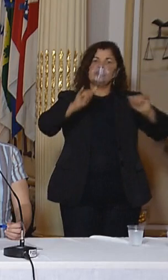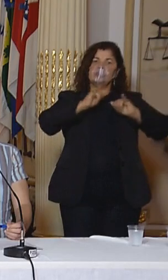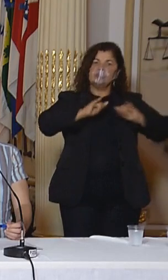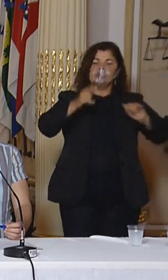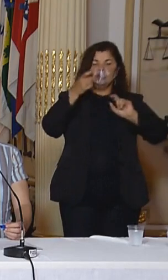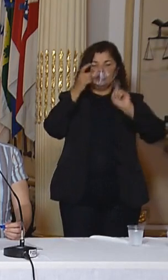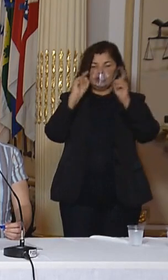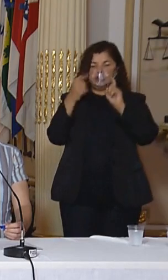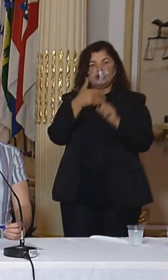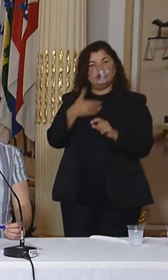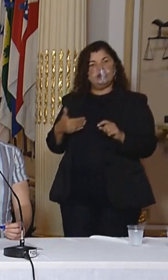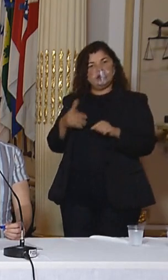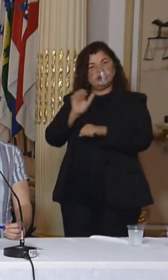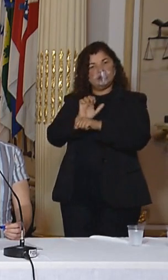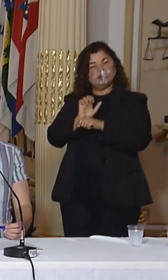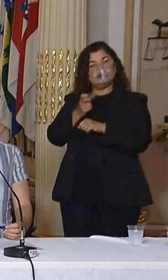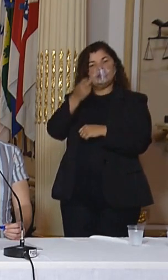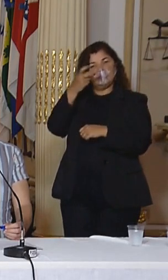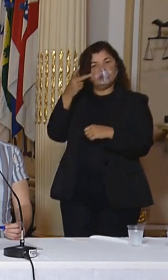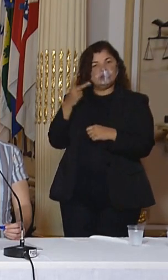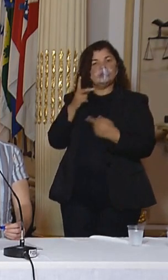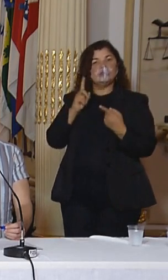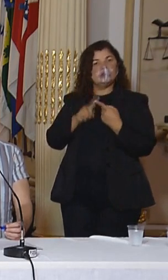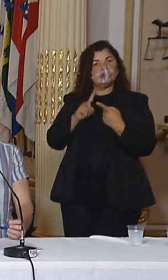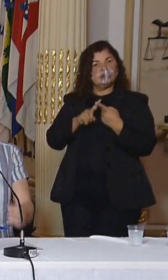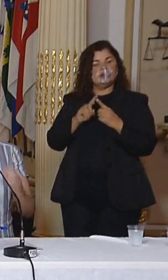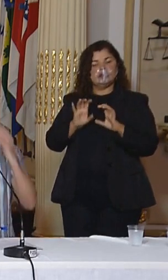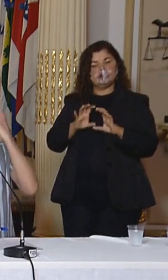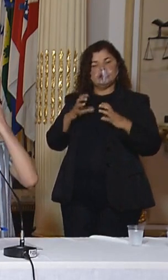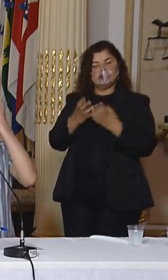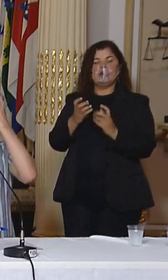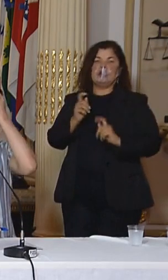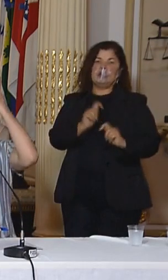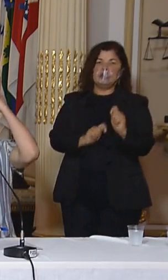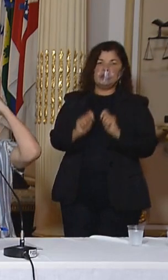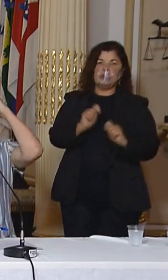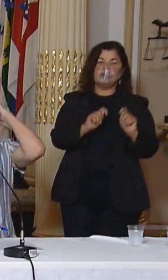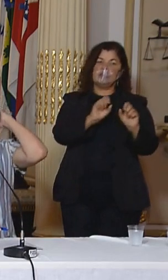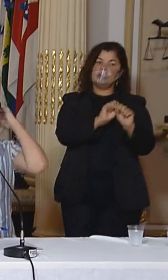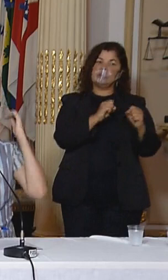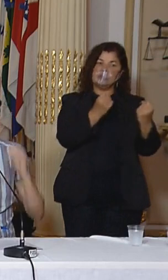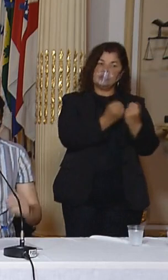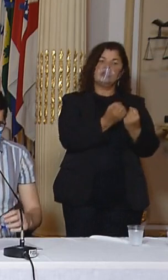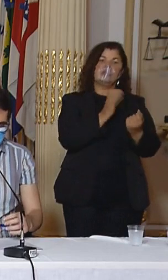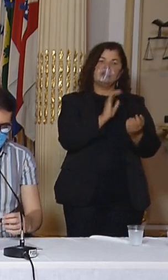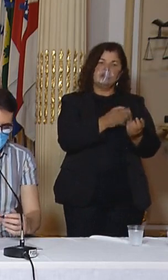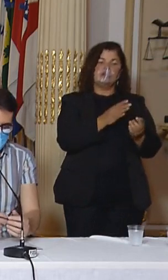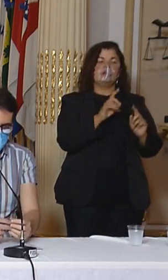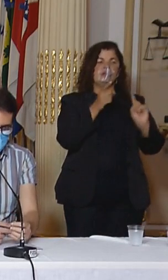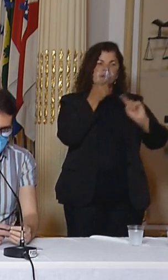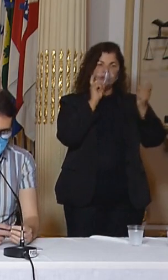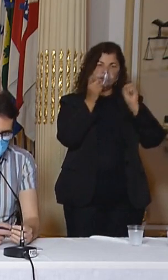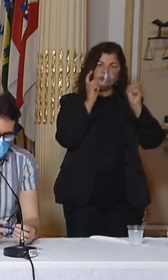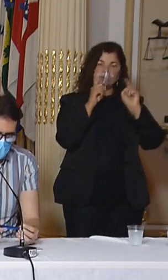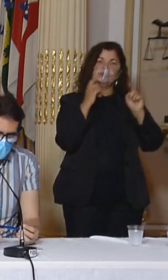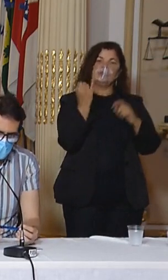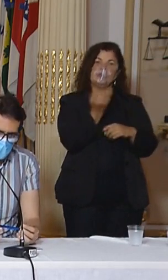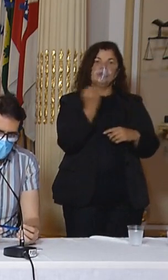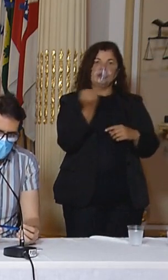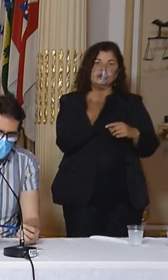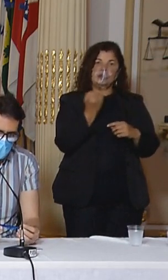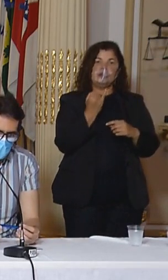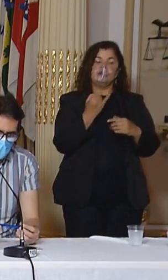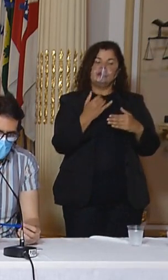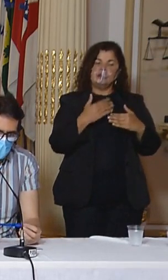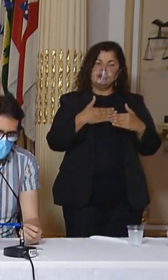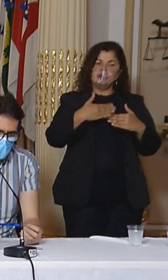governo do Estado como pelo governo municipal, com setores da economia, com setores da sociedade, né? Então, isso é fundamental, que a gente possa